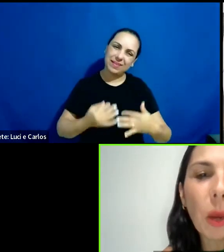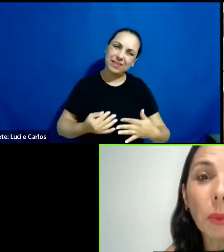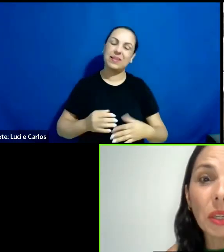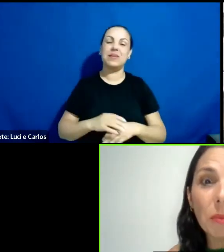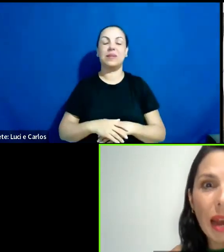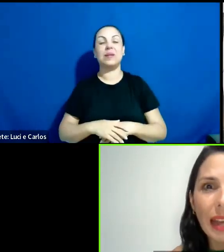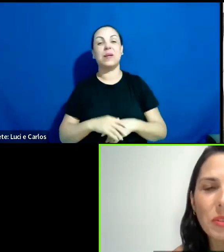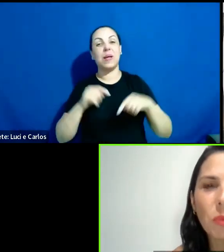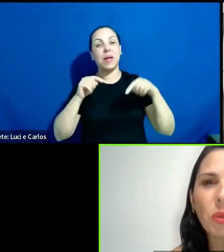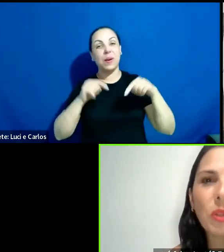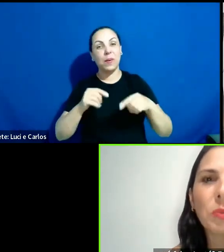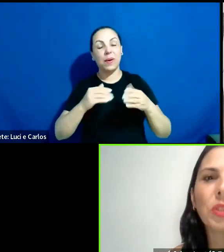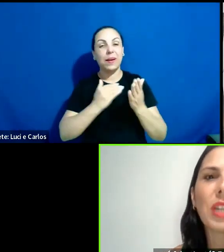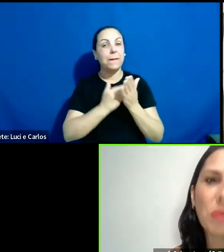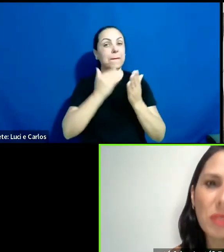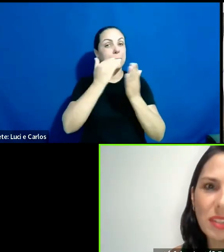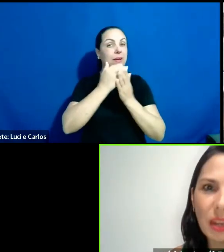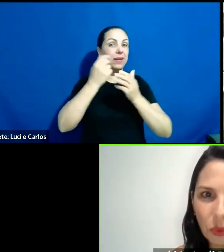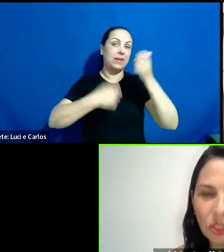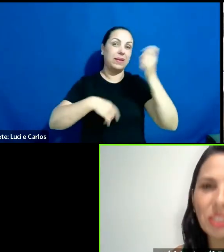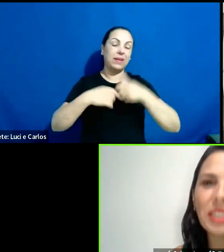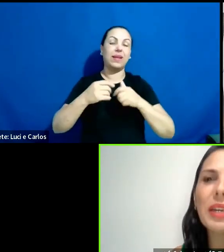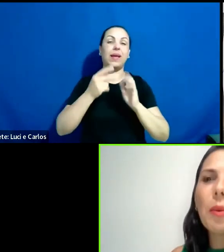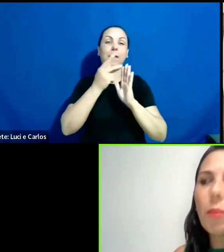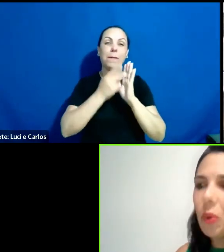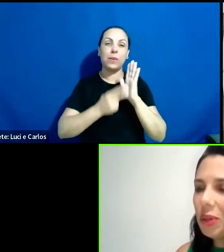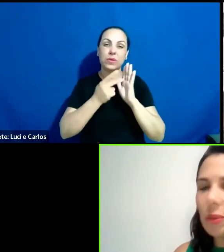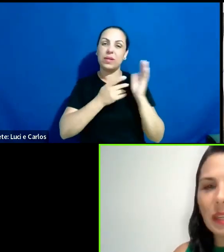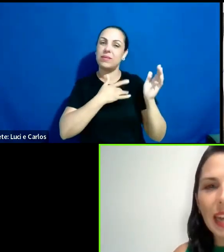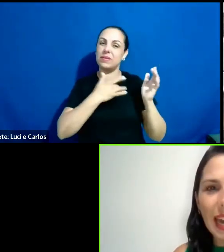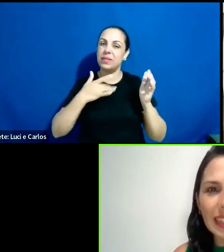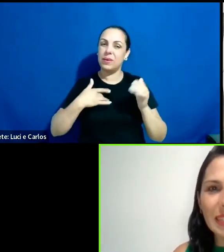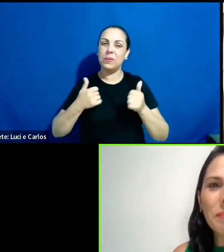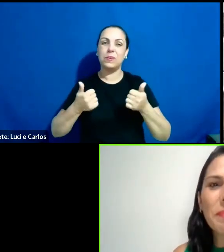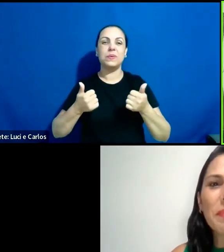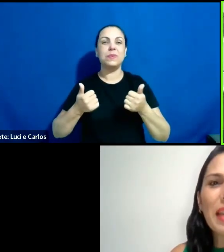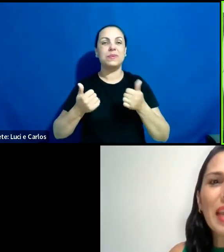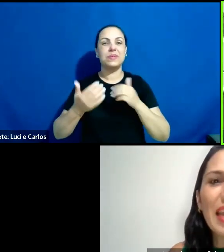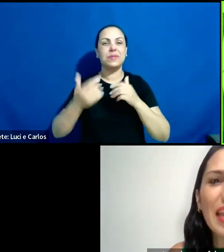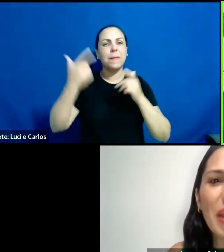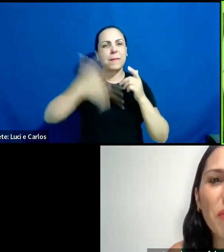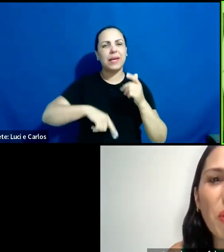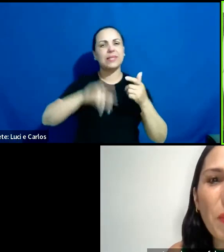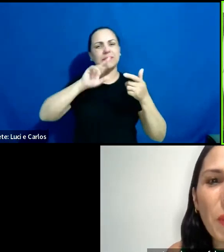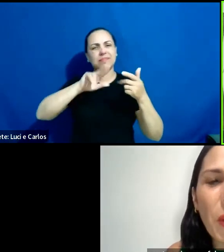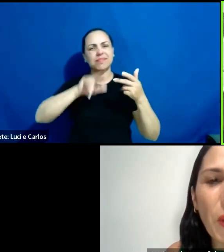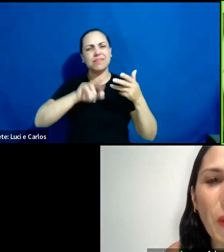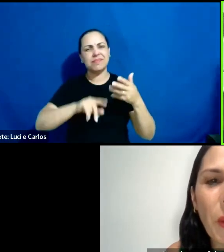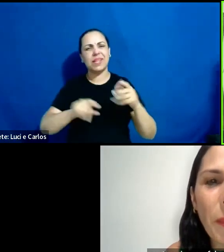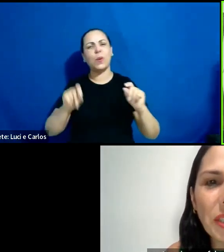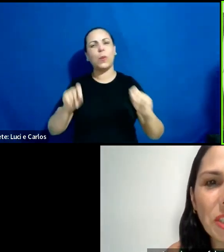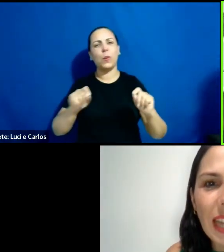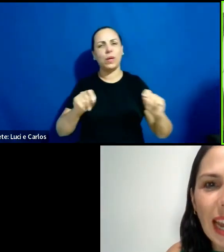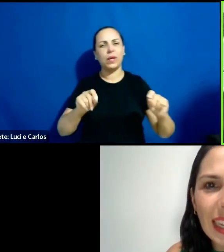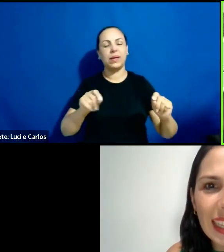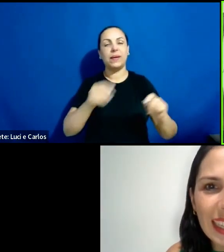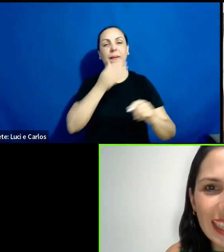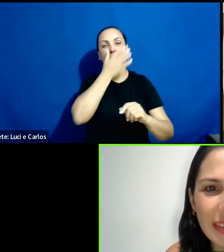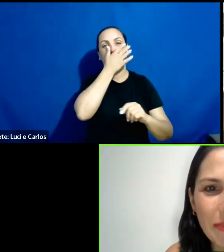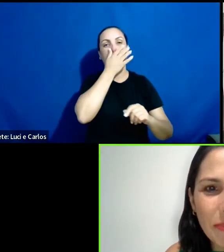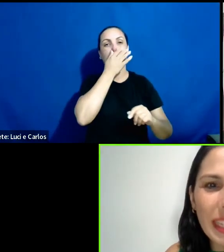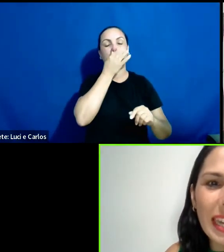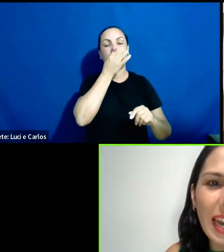agora falar um pouquinho mais sobre o nosso projeto de saúde. Muito obrigada. Eu vou